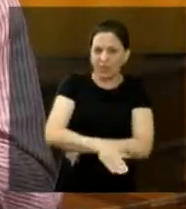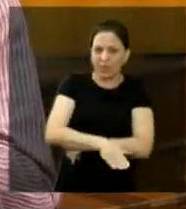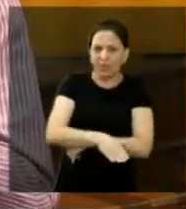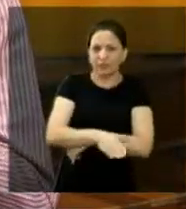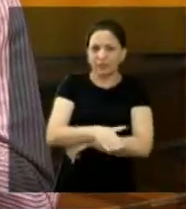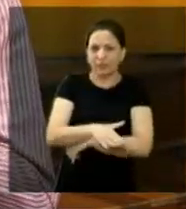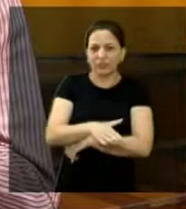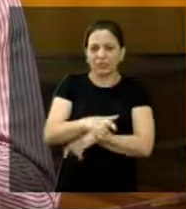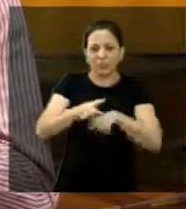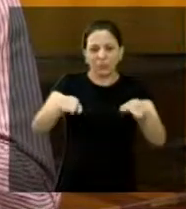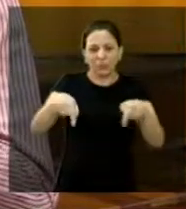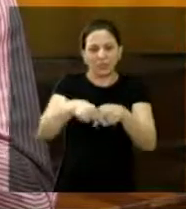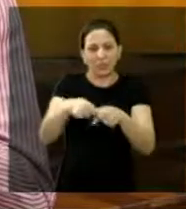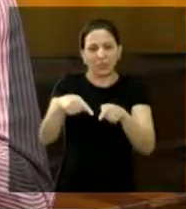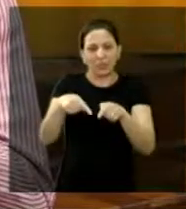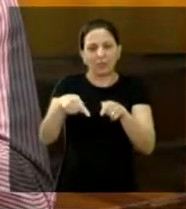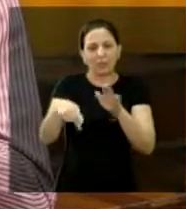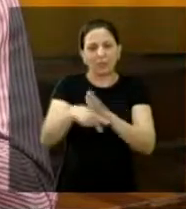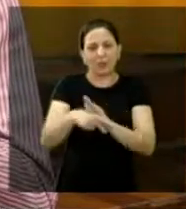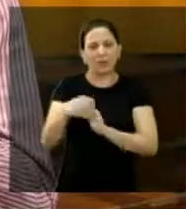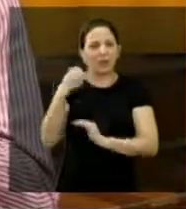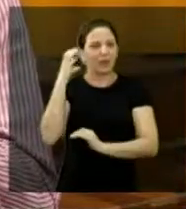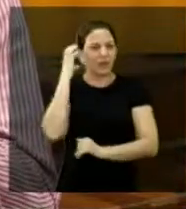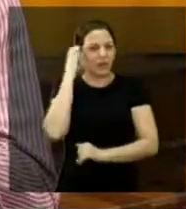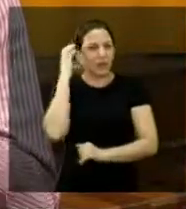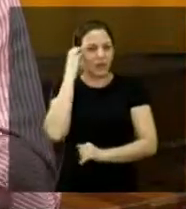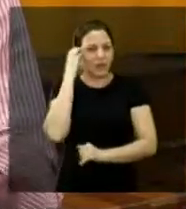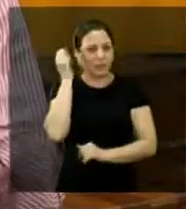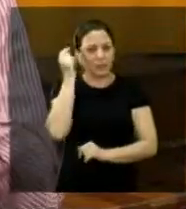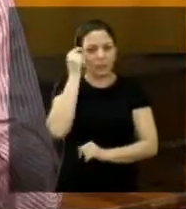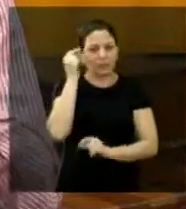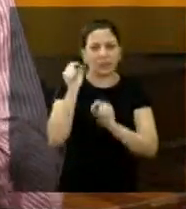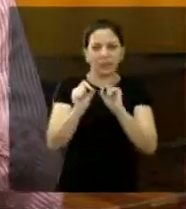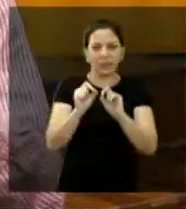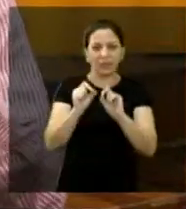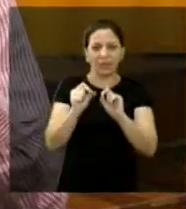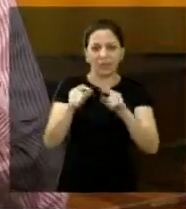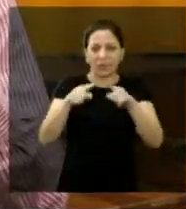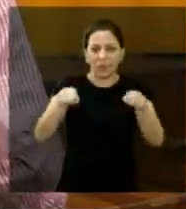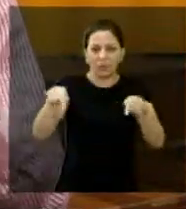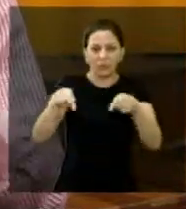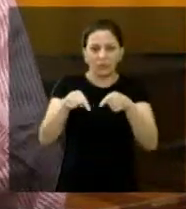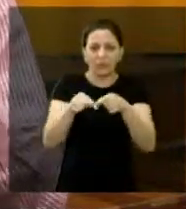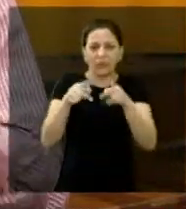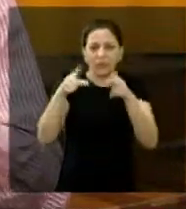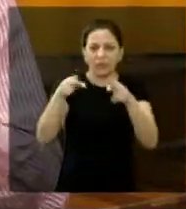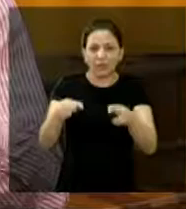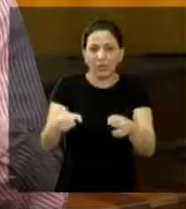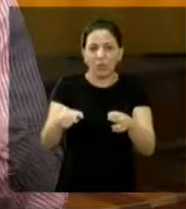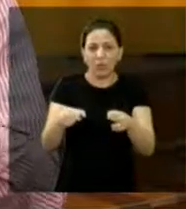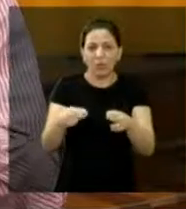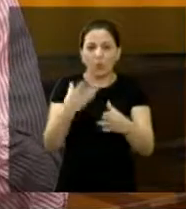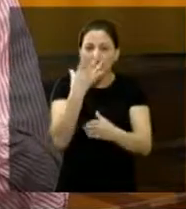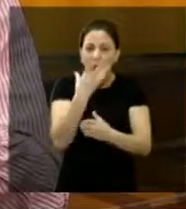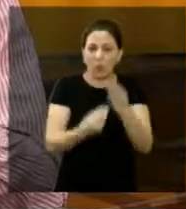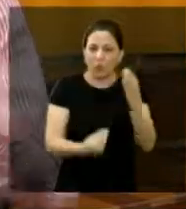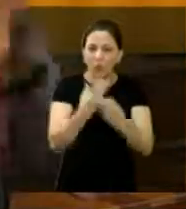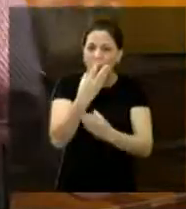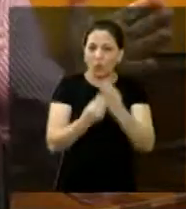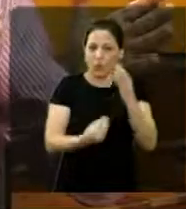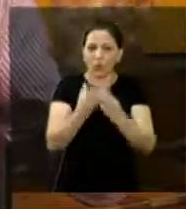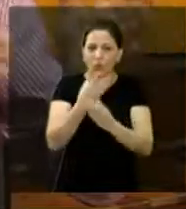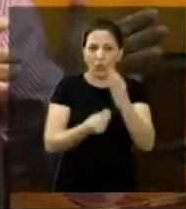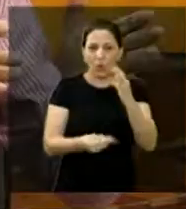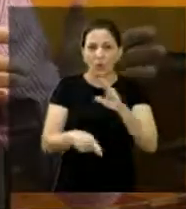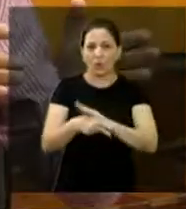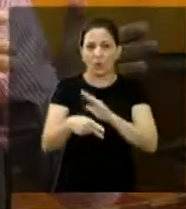Rádio Barretos. Para você ter uma ideia, o auditório era exatamente igual, uma réplica do